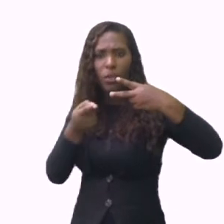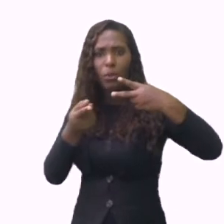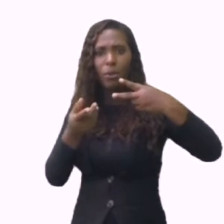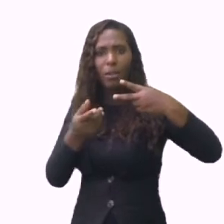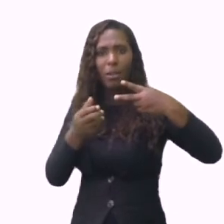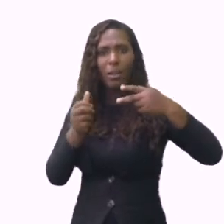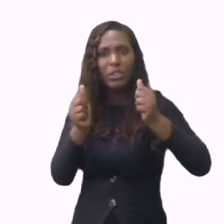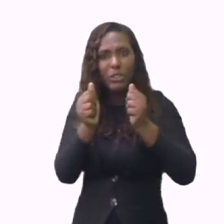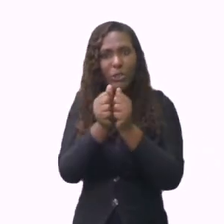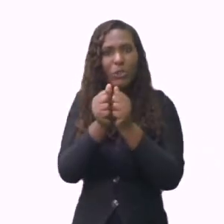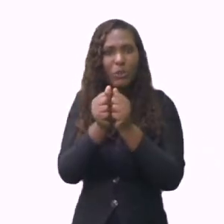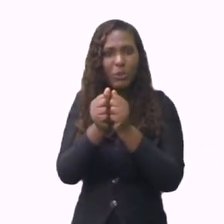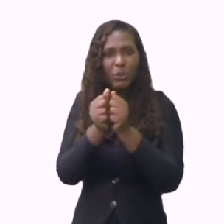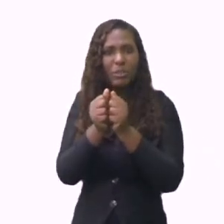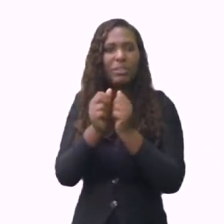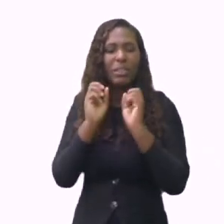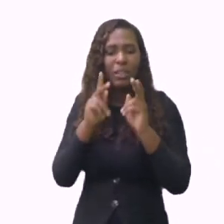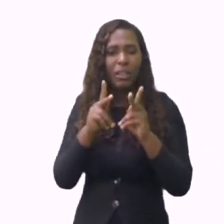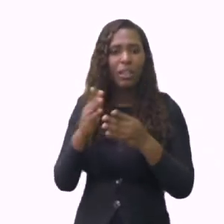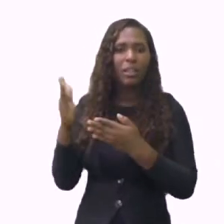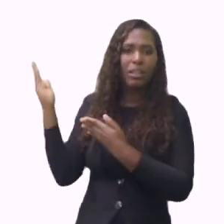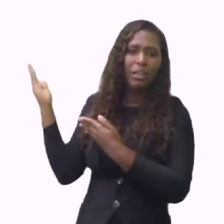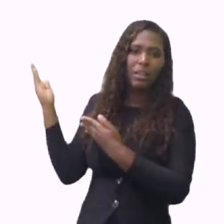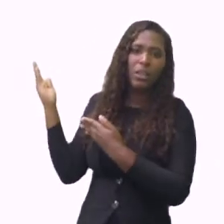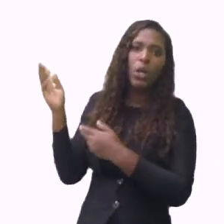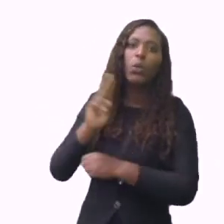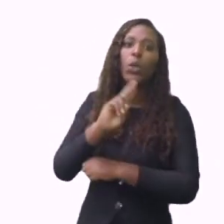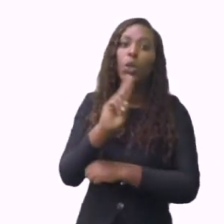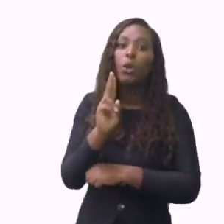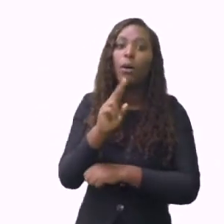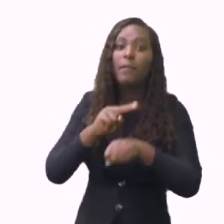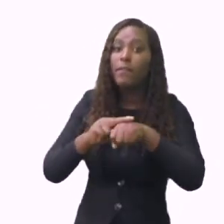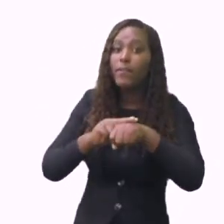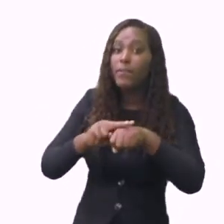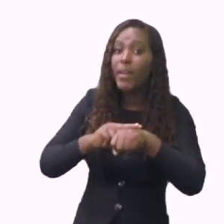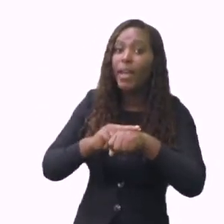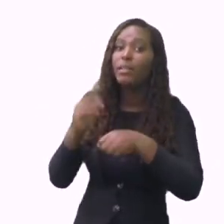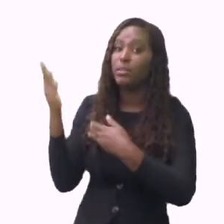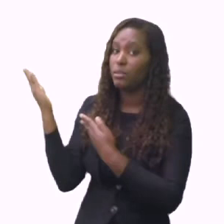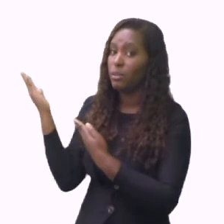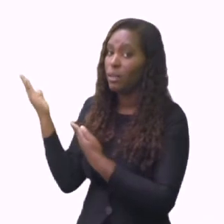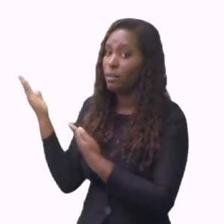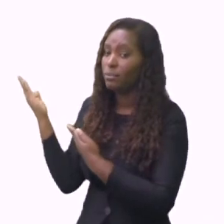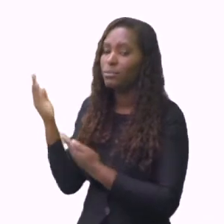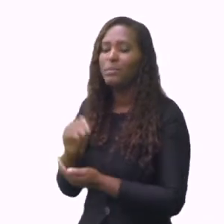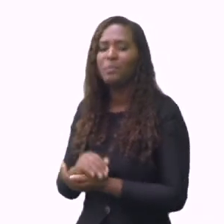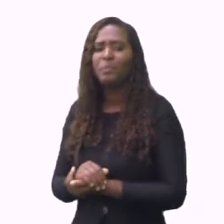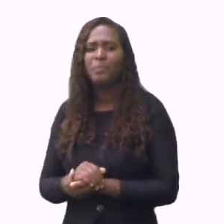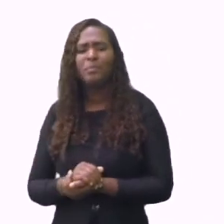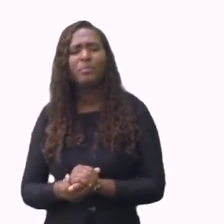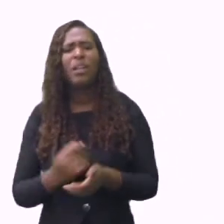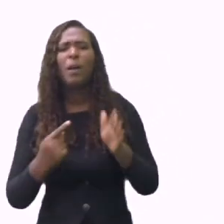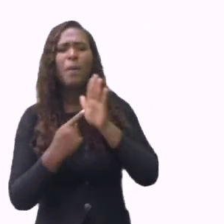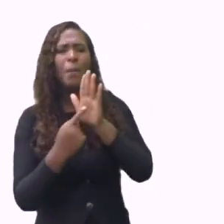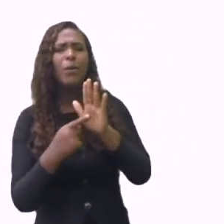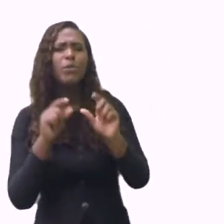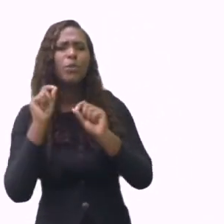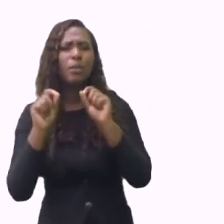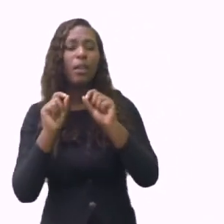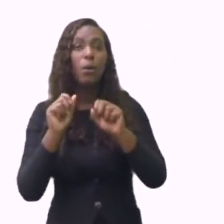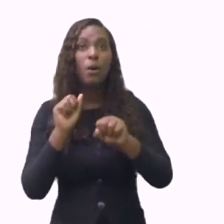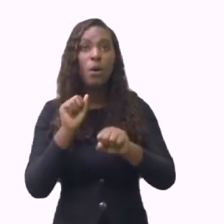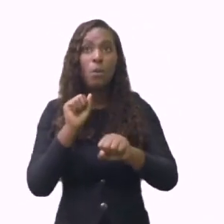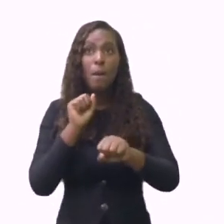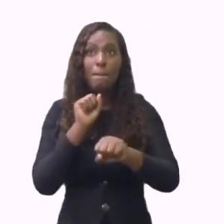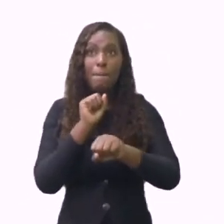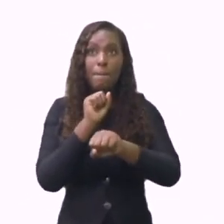ponto. Olha aí de vermelho apontado no nosso slide. O ponto e vírgula, ele indica uma pausa maior do que a